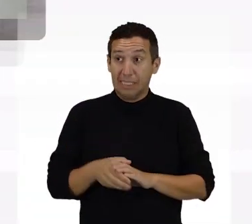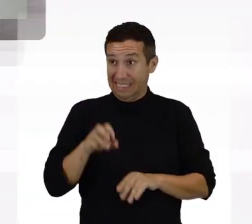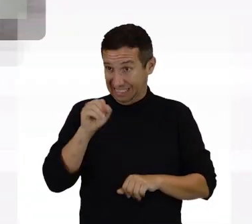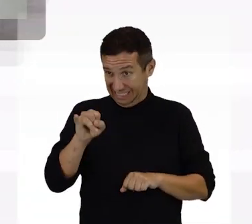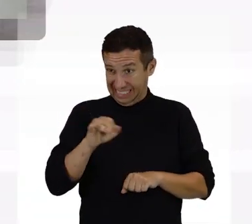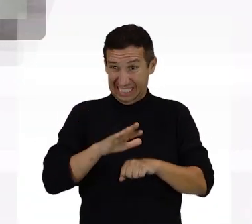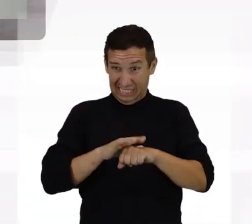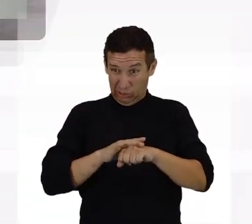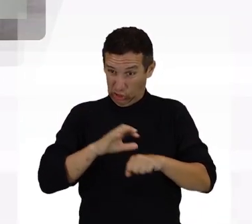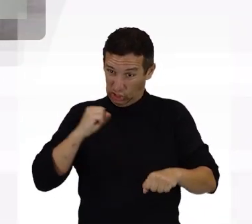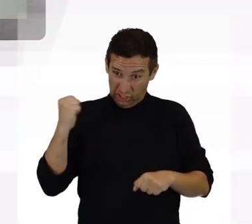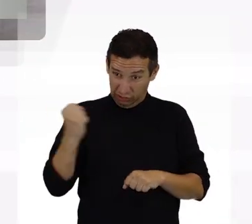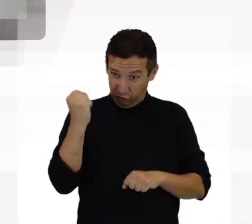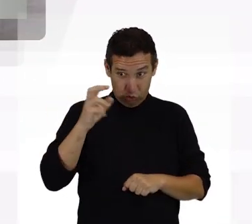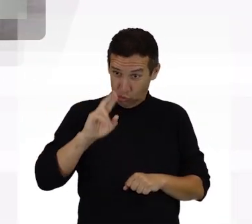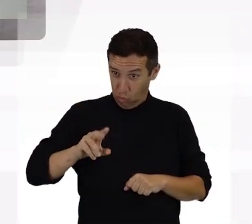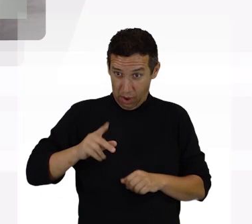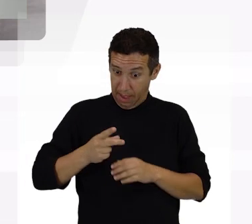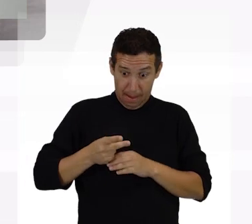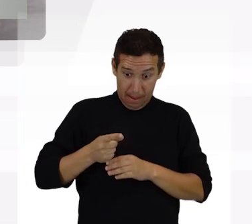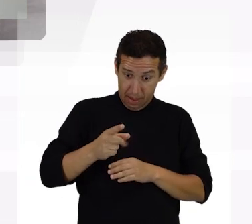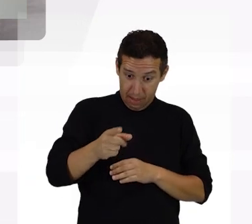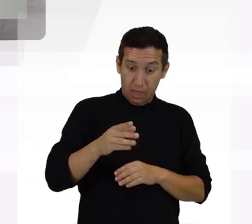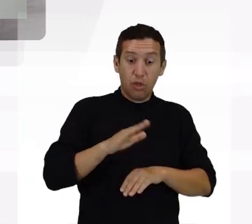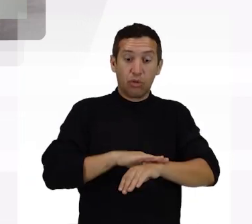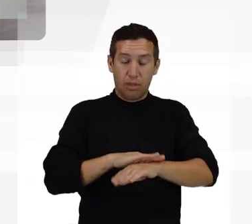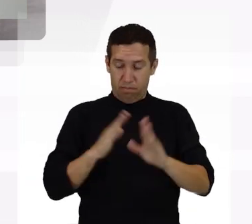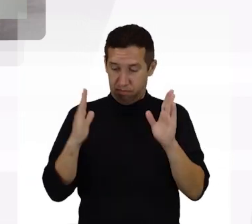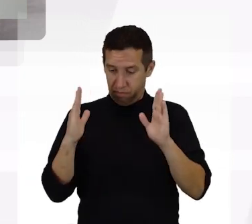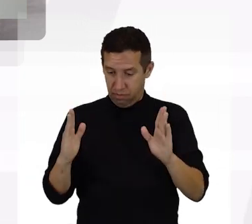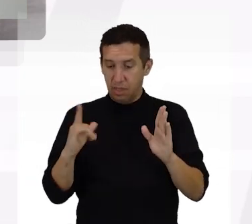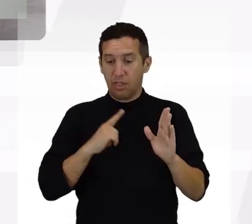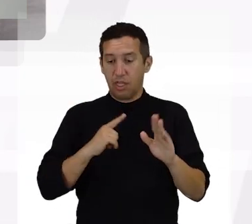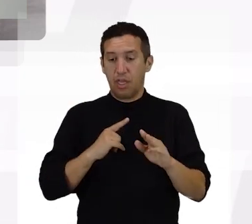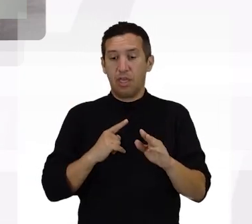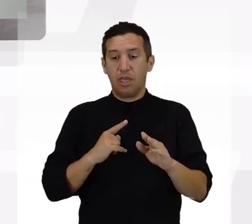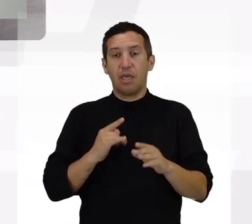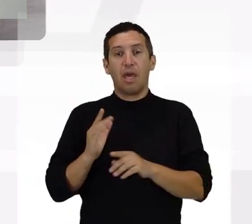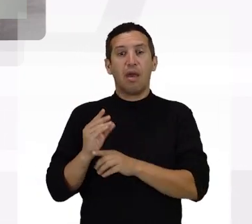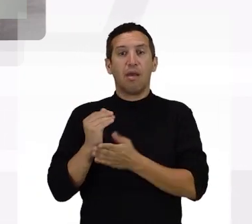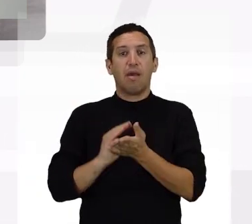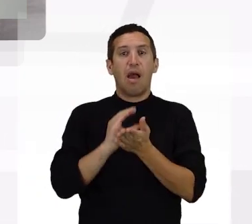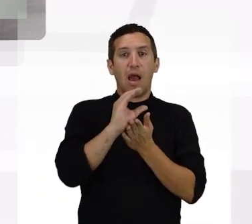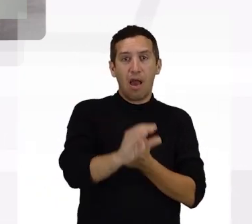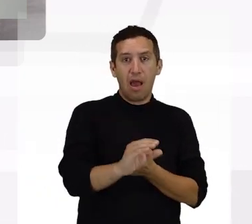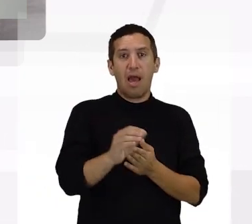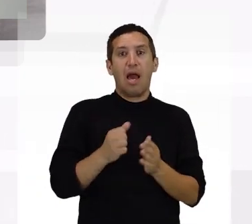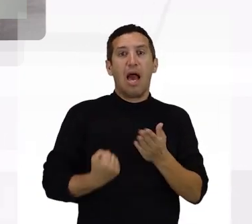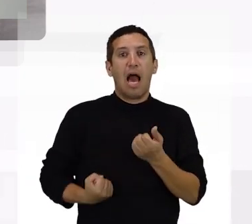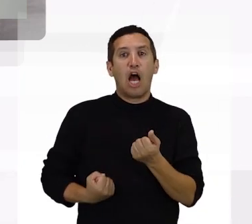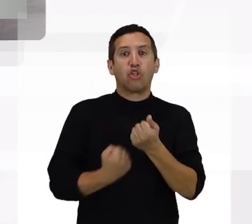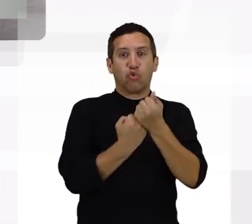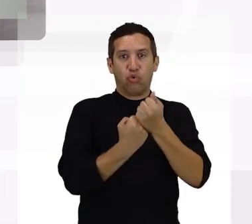for permanente, aquele trabalhador vai receber o auxílio-doença acidentário.